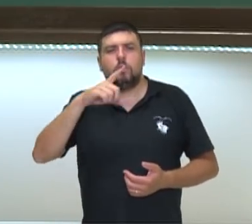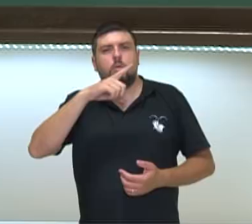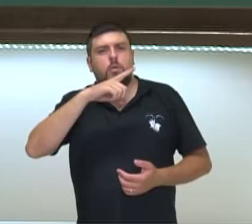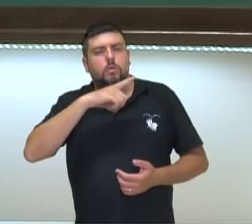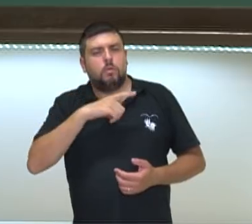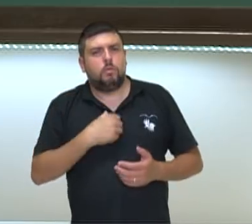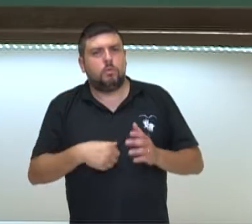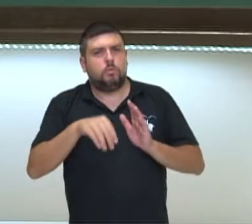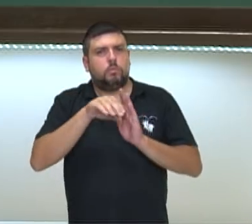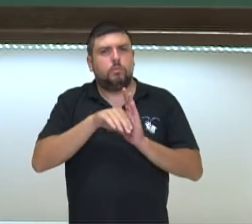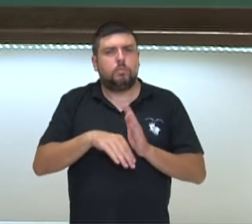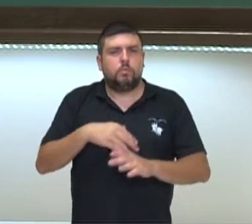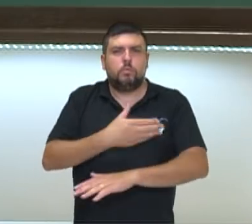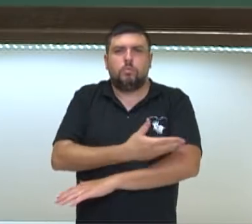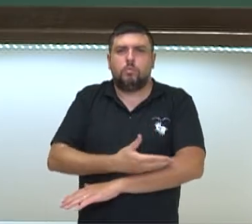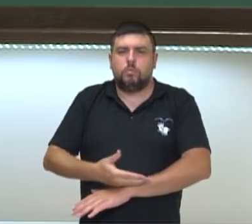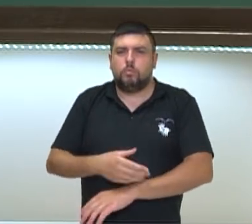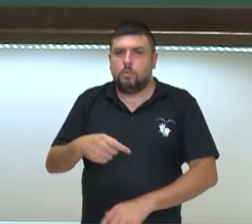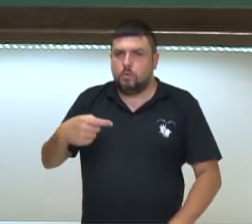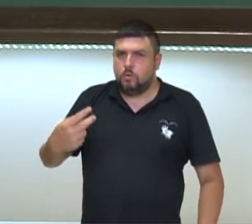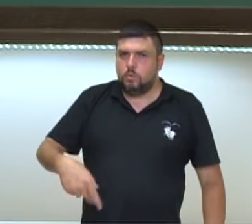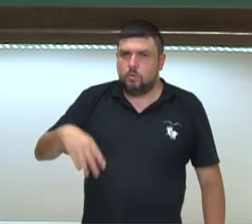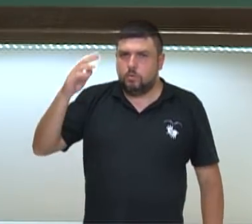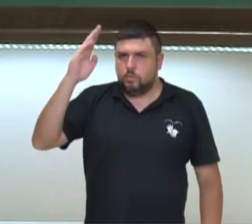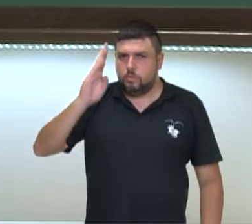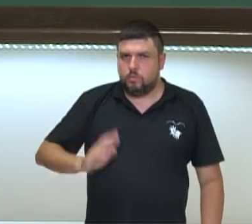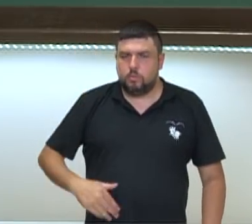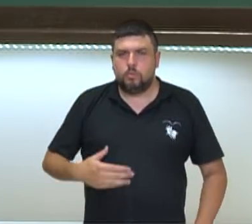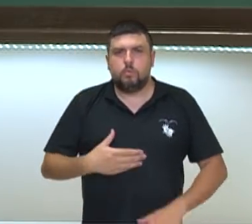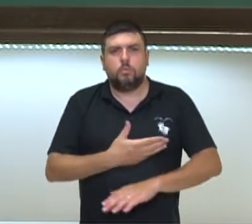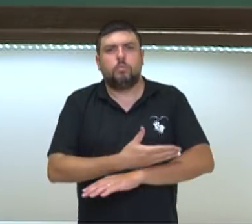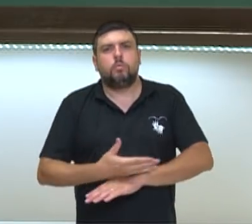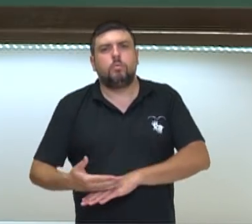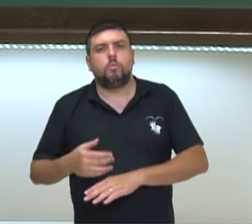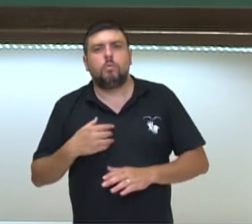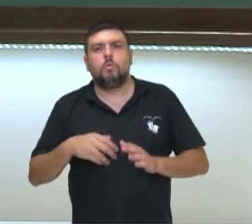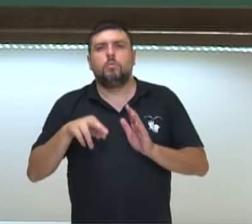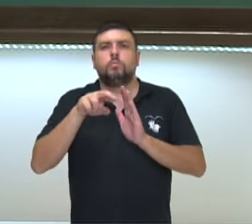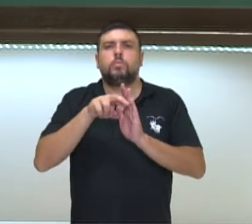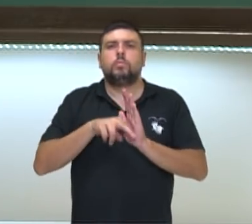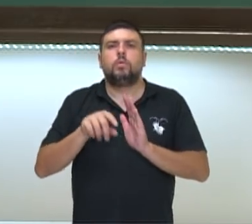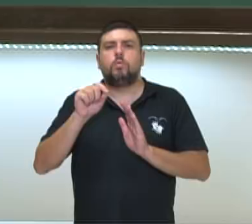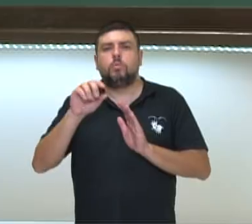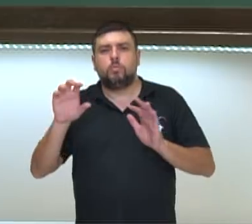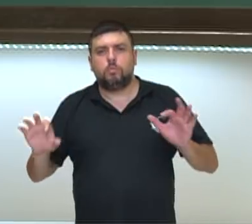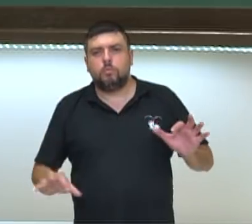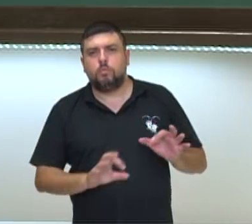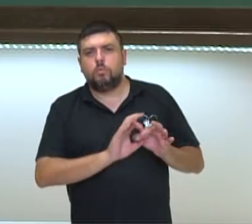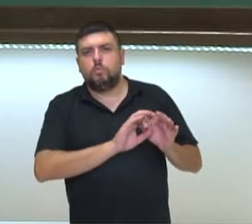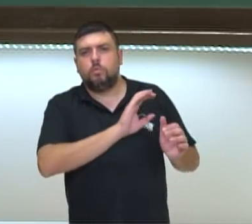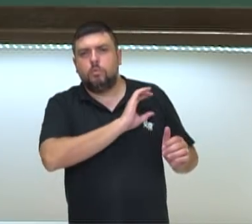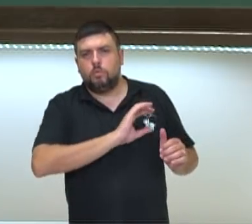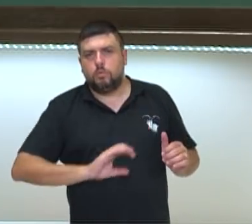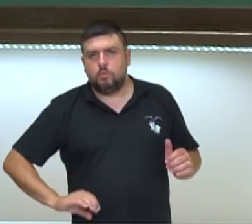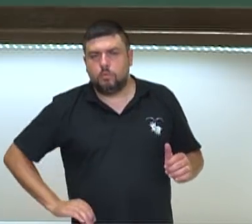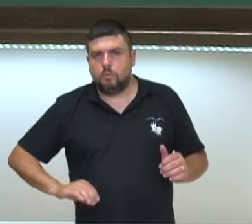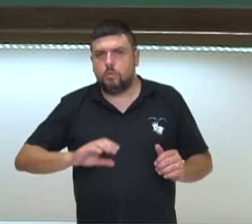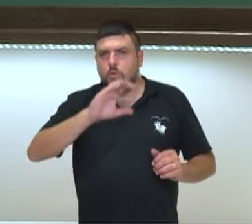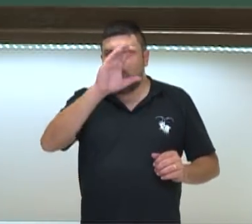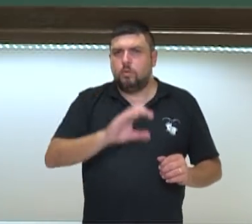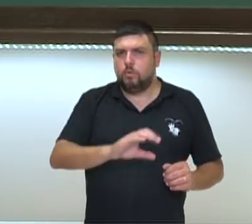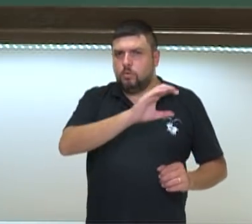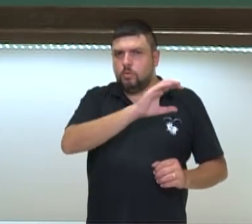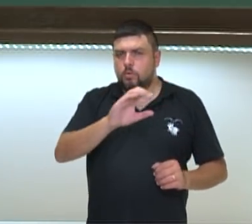Brasil, dada a colonização, temos muitos rituais ligados ao cristianismo católico, mas também rituais